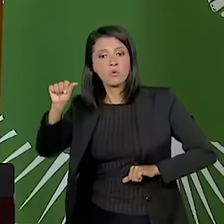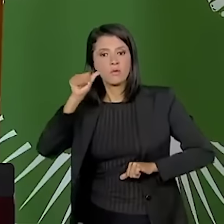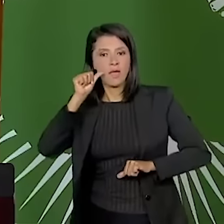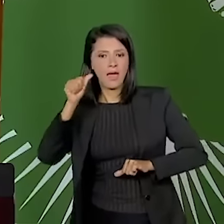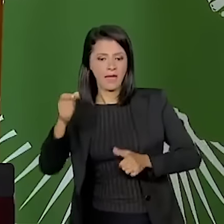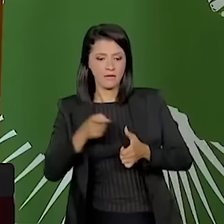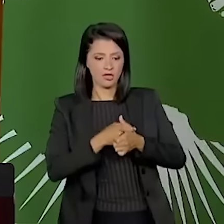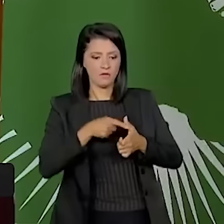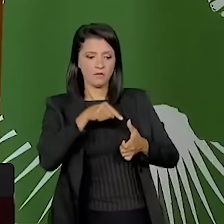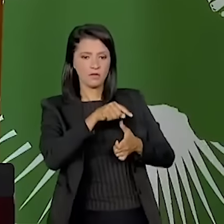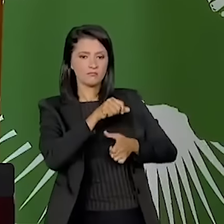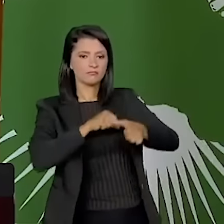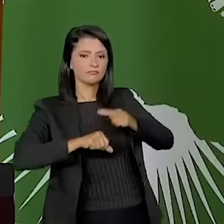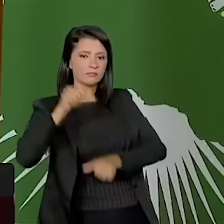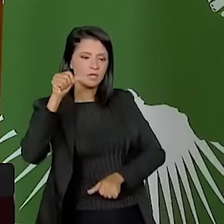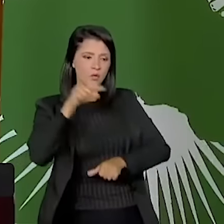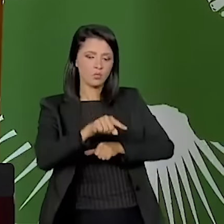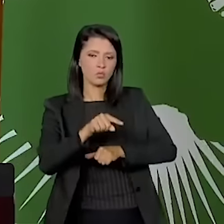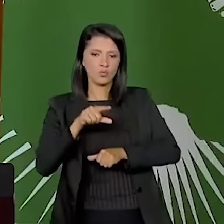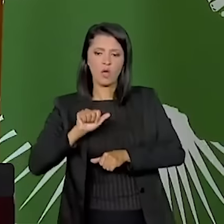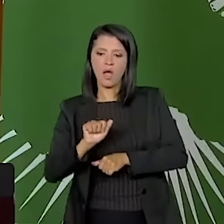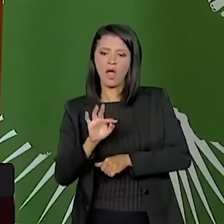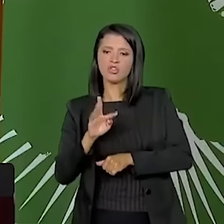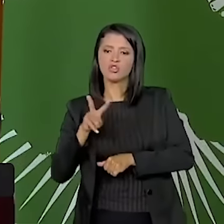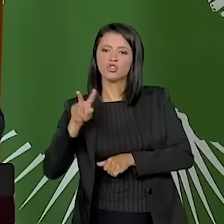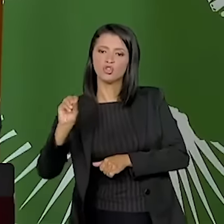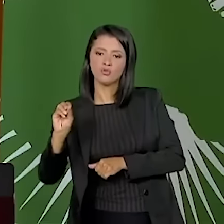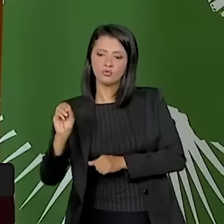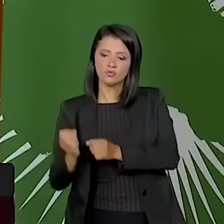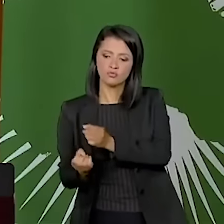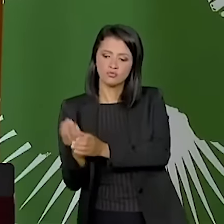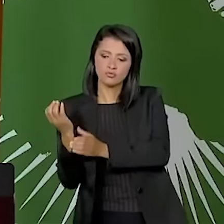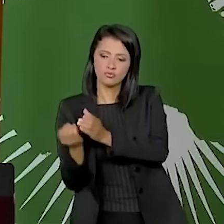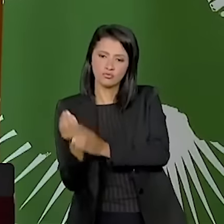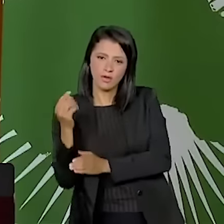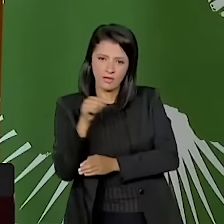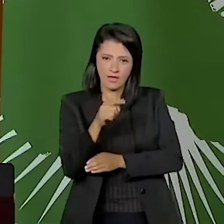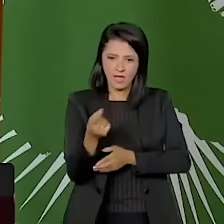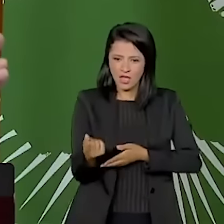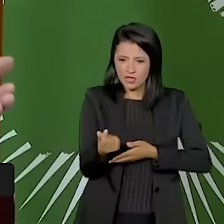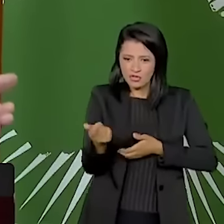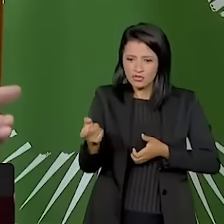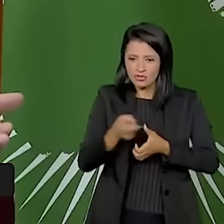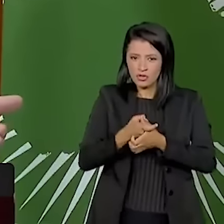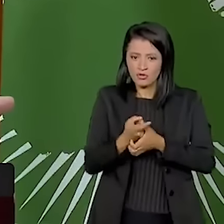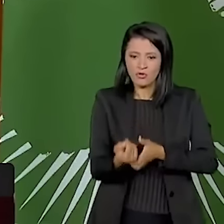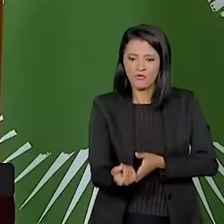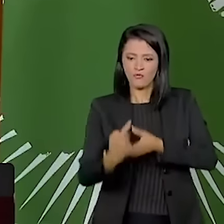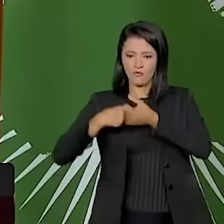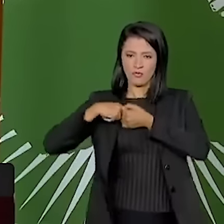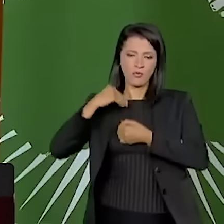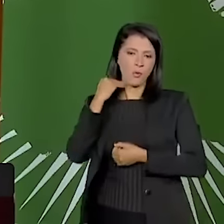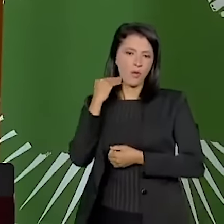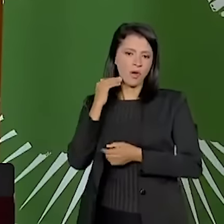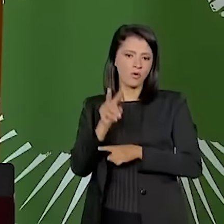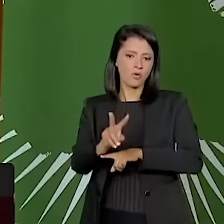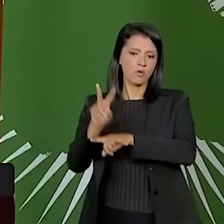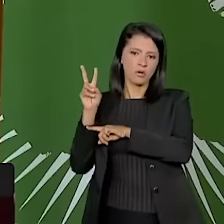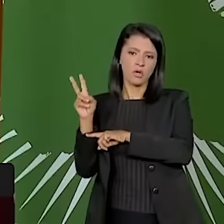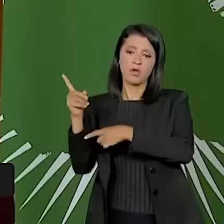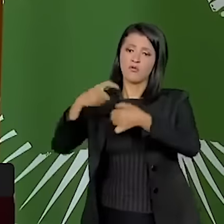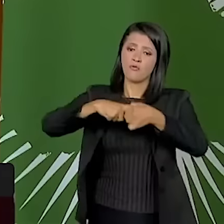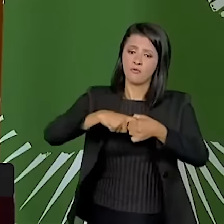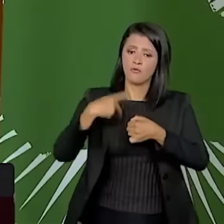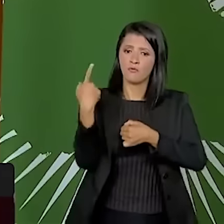dessa dívida num ativo produtivo, para que esse dinheiro, ao invés de voltar para a instituição que emprestou, volte para